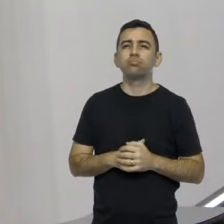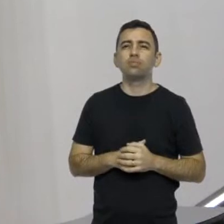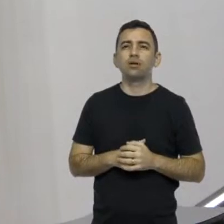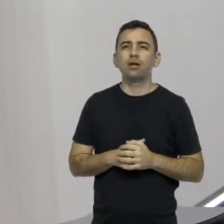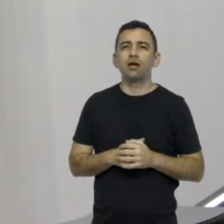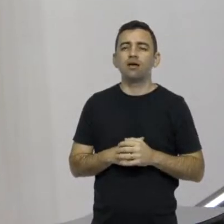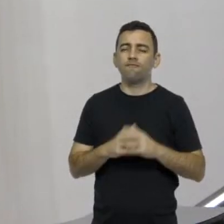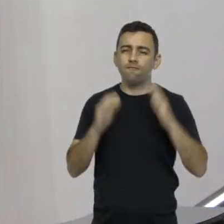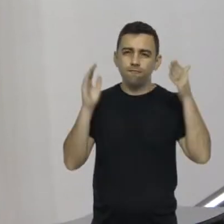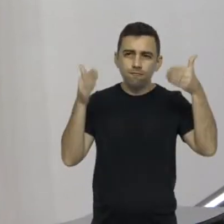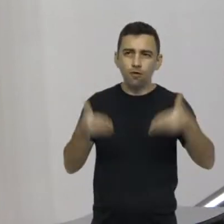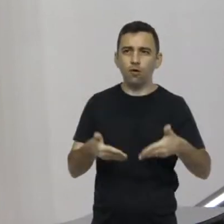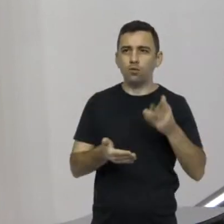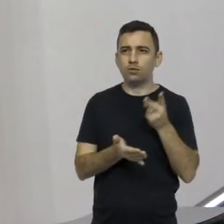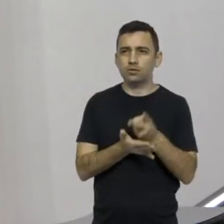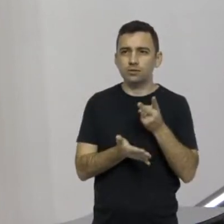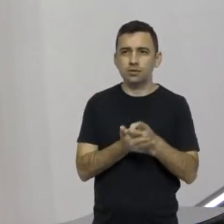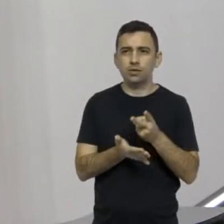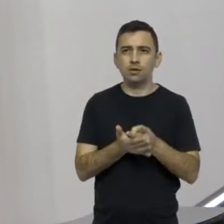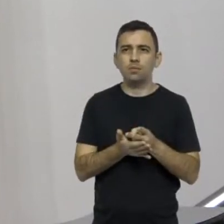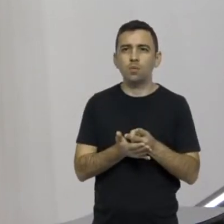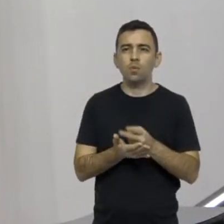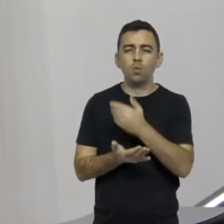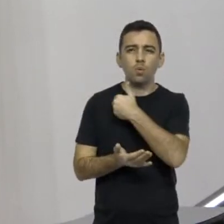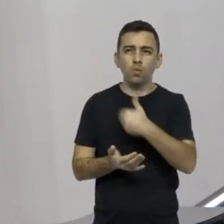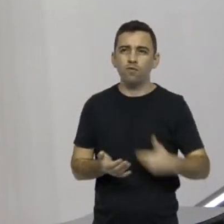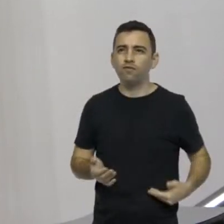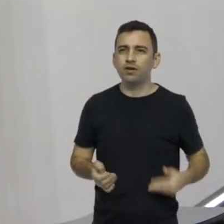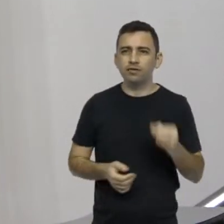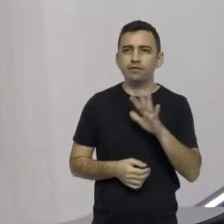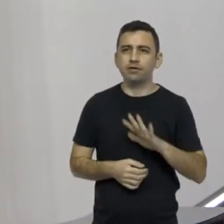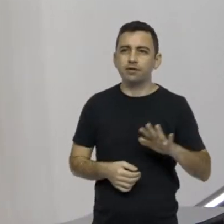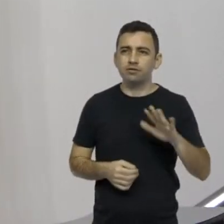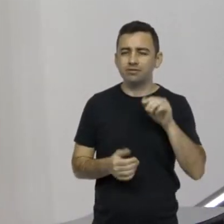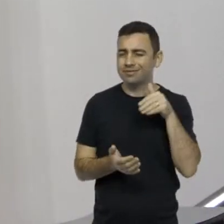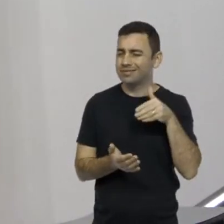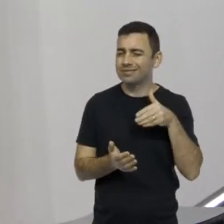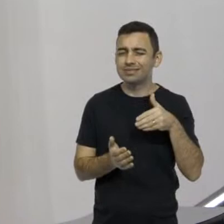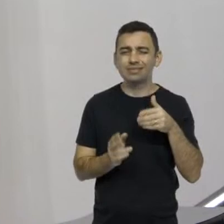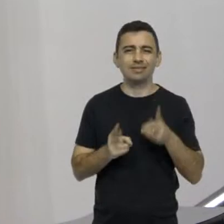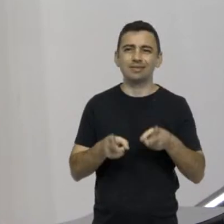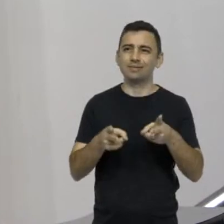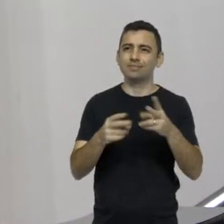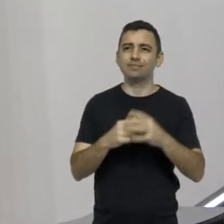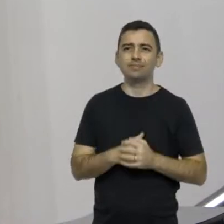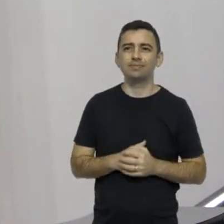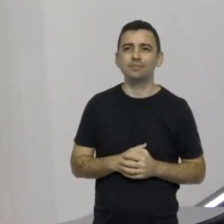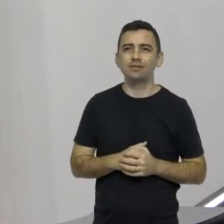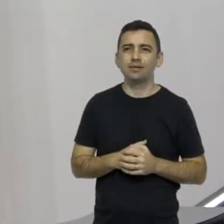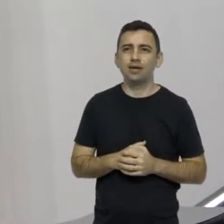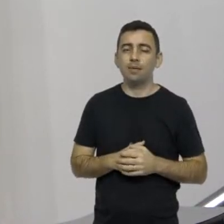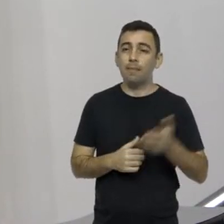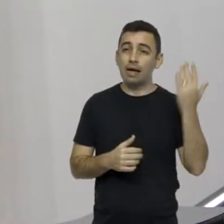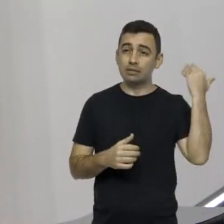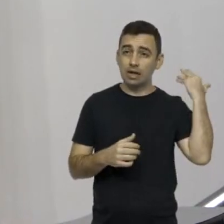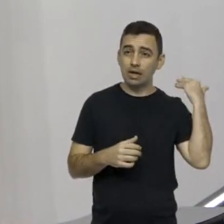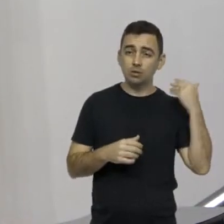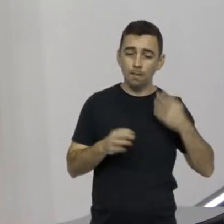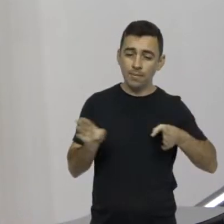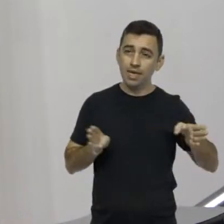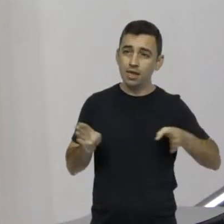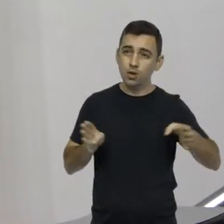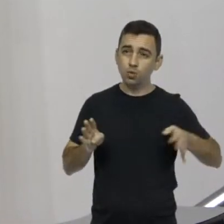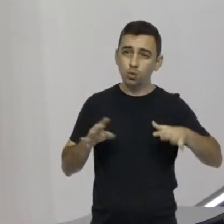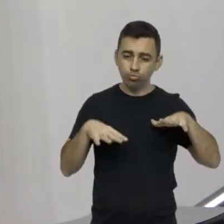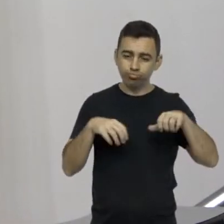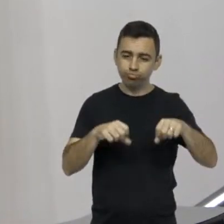na figura da União, centralizada na União. Nós saímos de um período colonial, onde